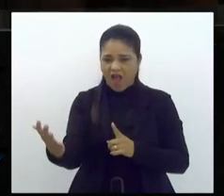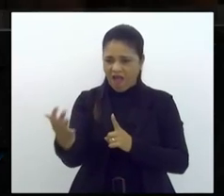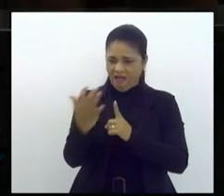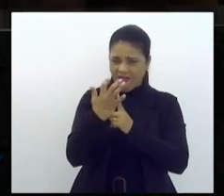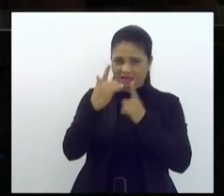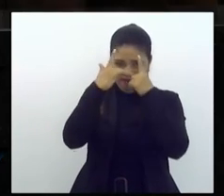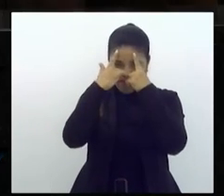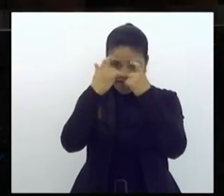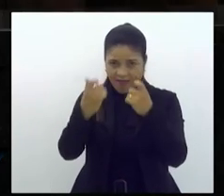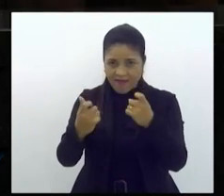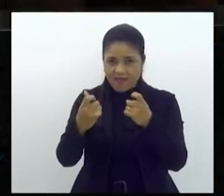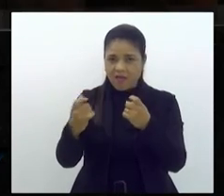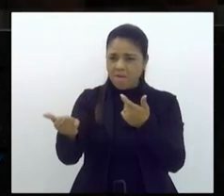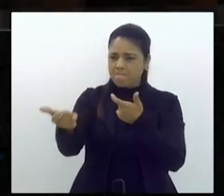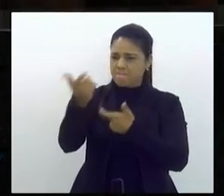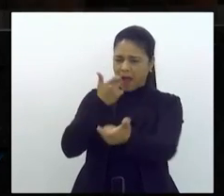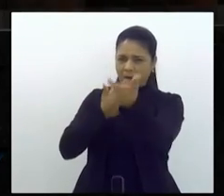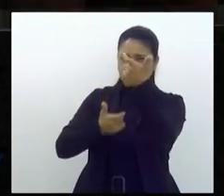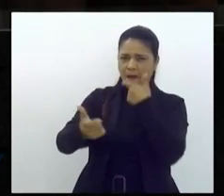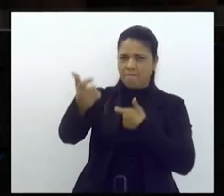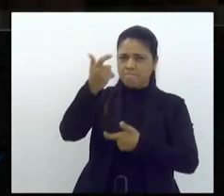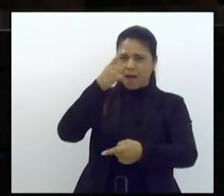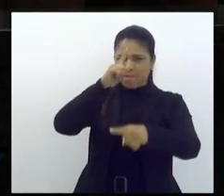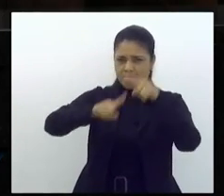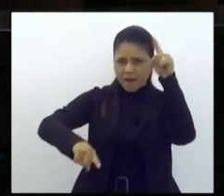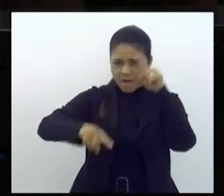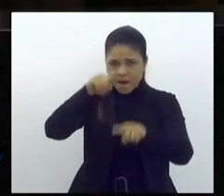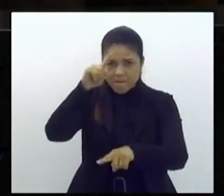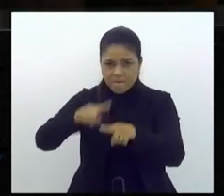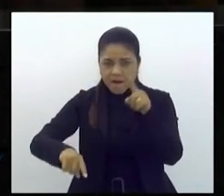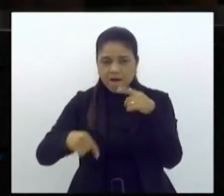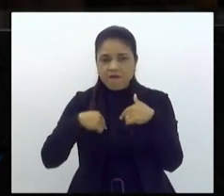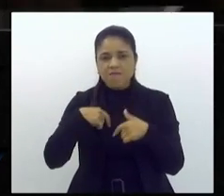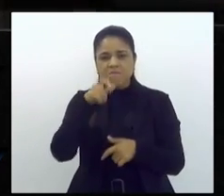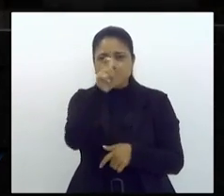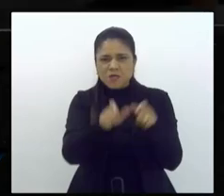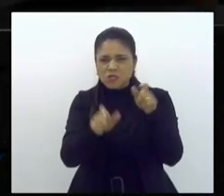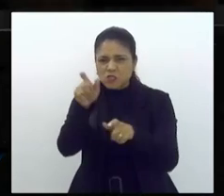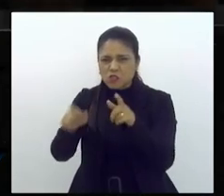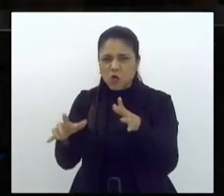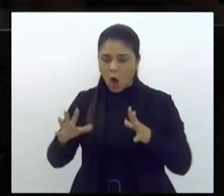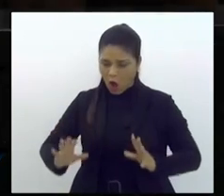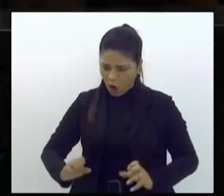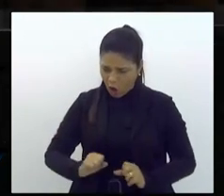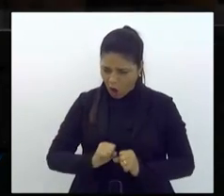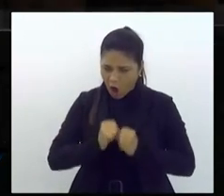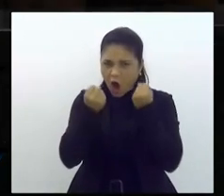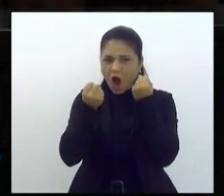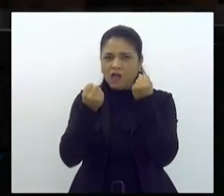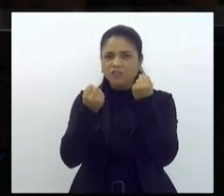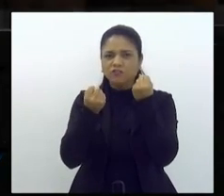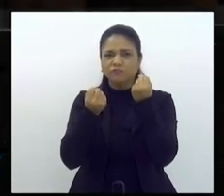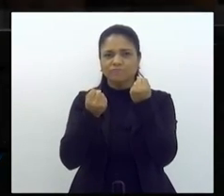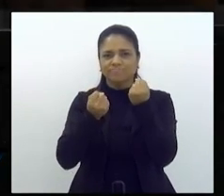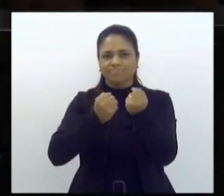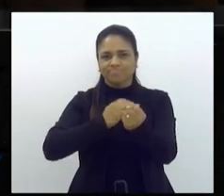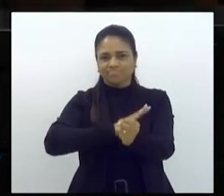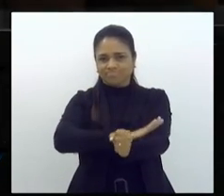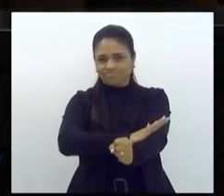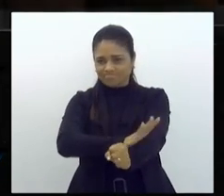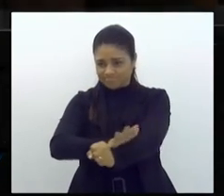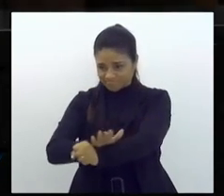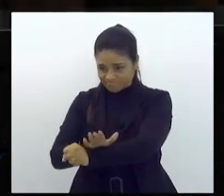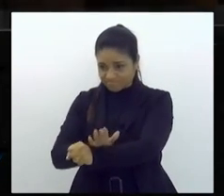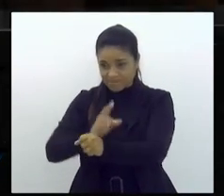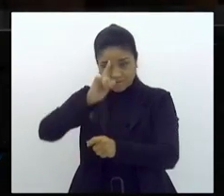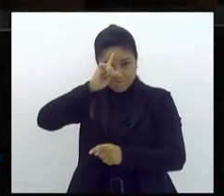atacada por pessoas tristemente tomadas por sentimento de ódio intolerância e autoritarismo